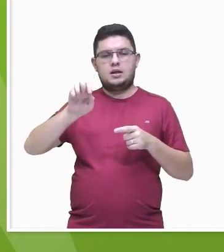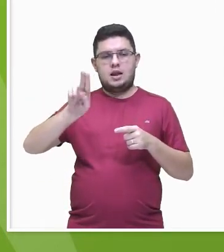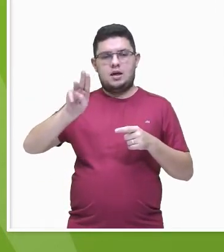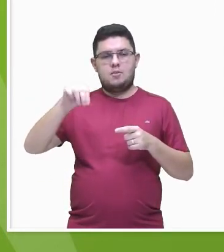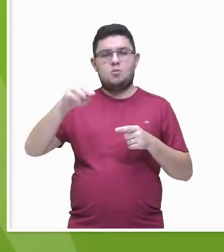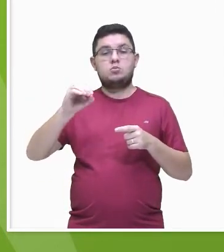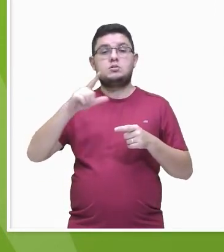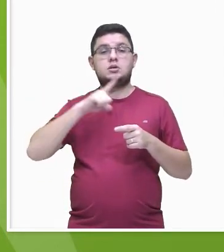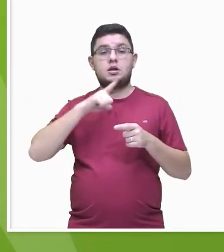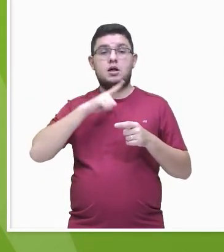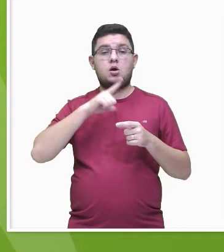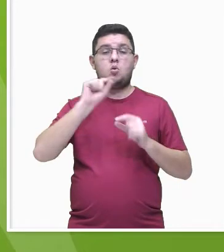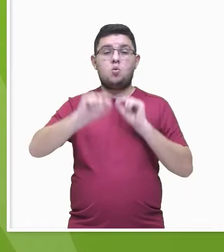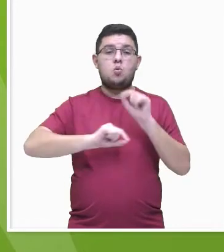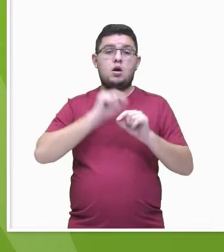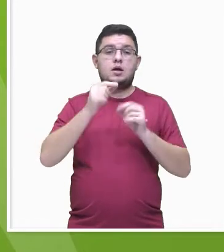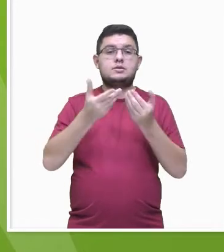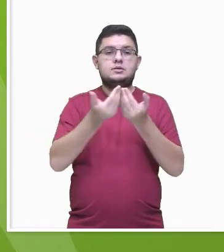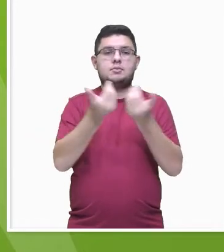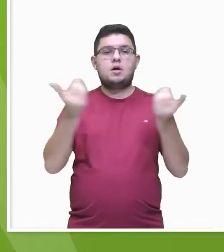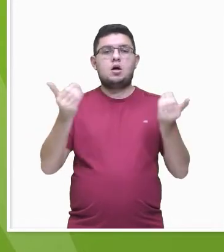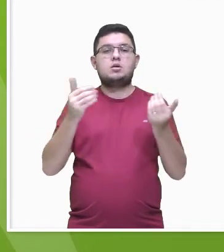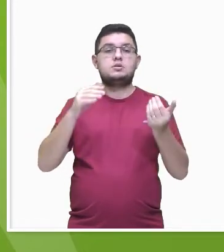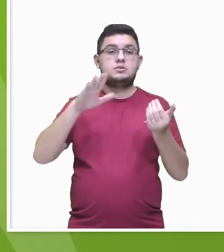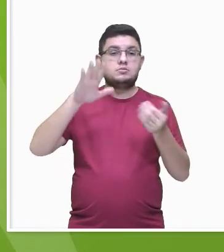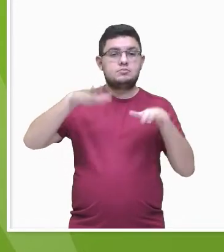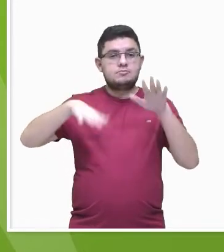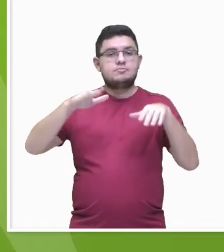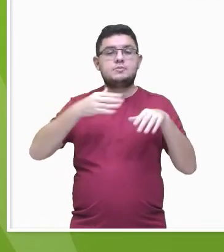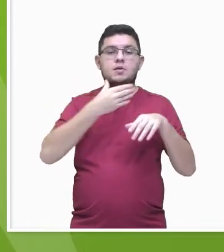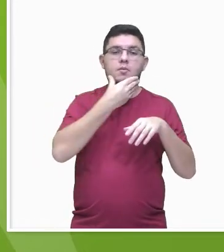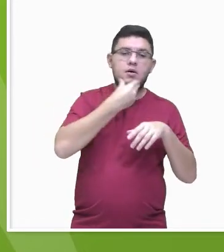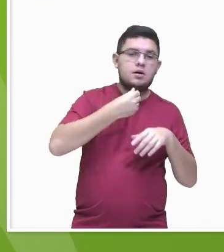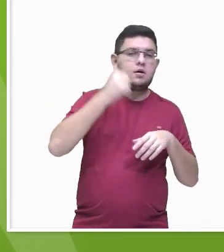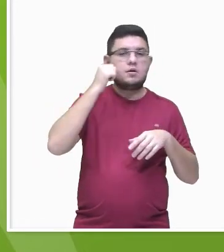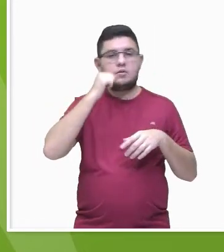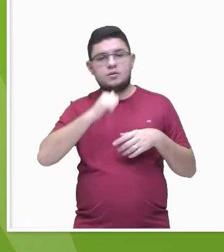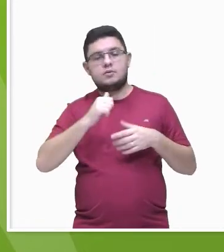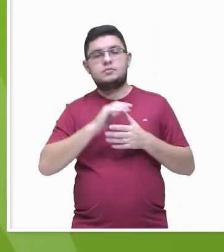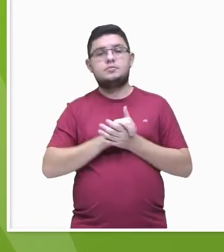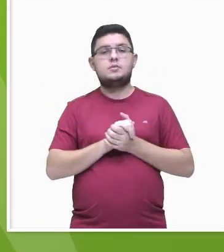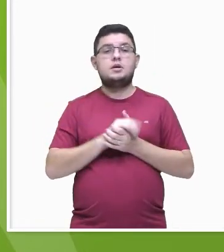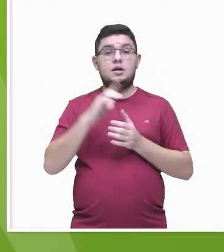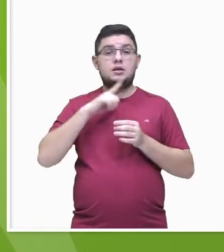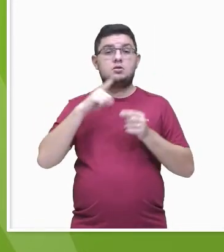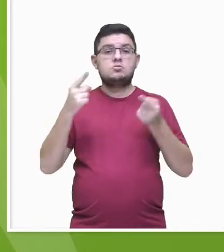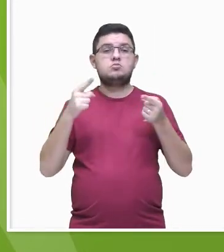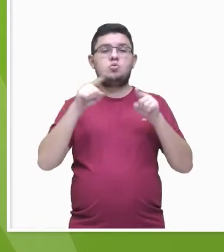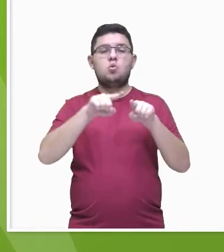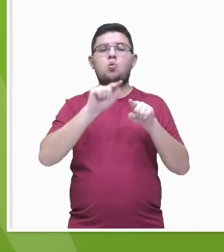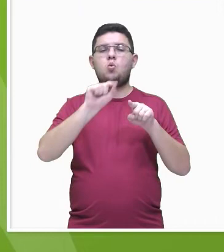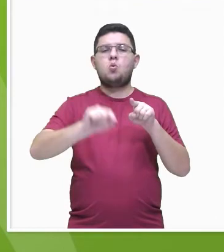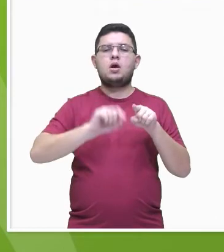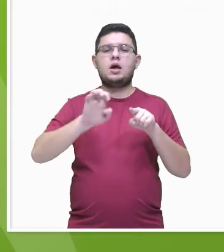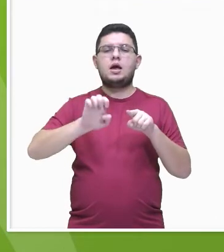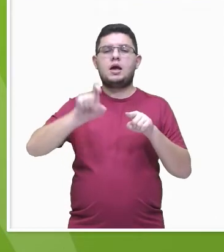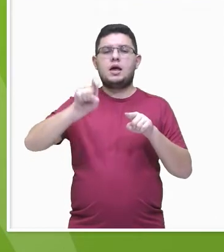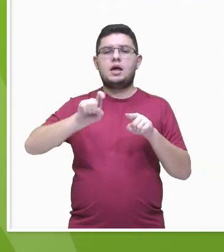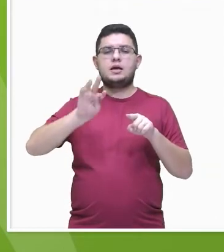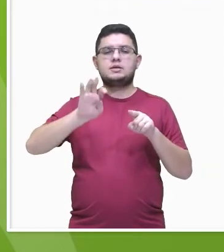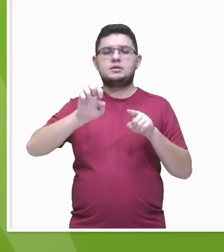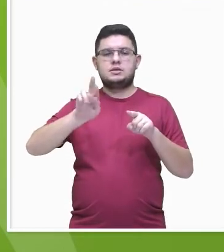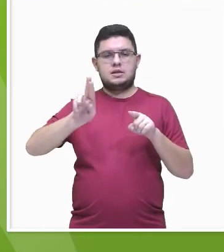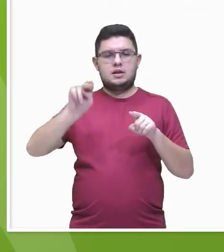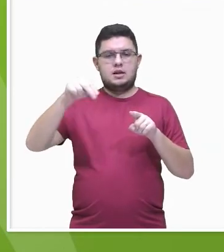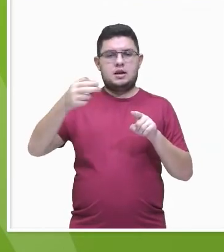masculino e outro que vai ter o sexo feminino. E eles realizam a fecundação externa. Onde acontece a